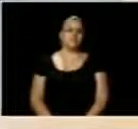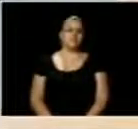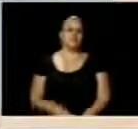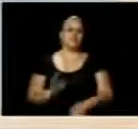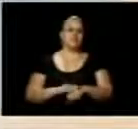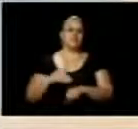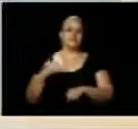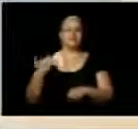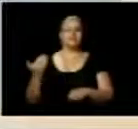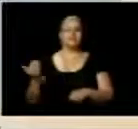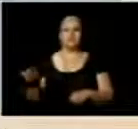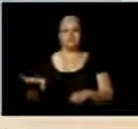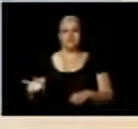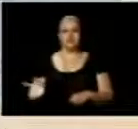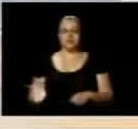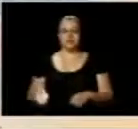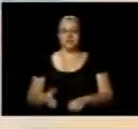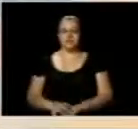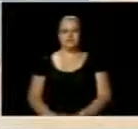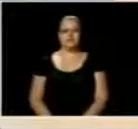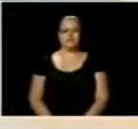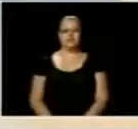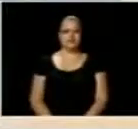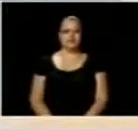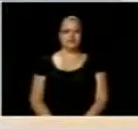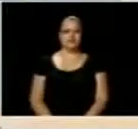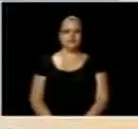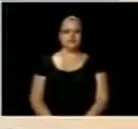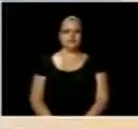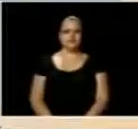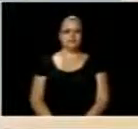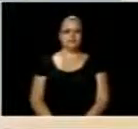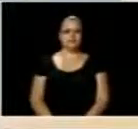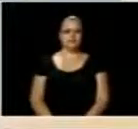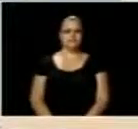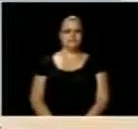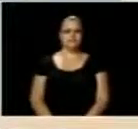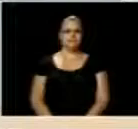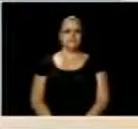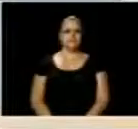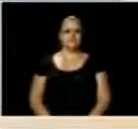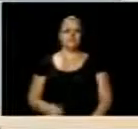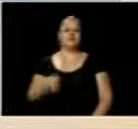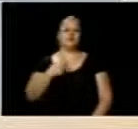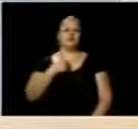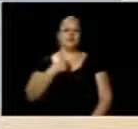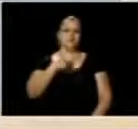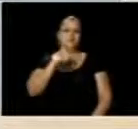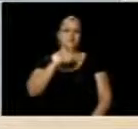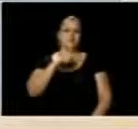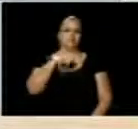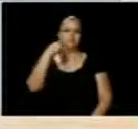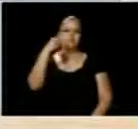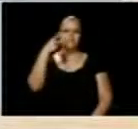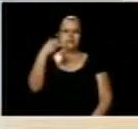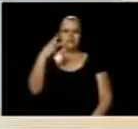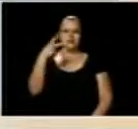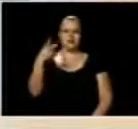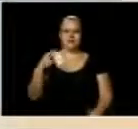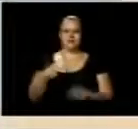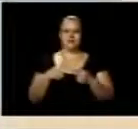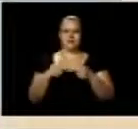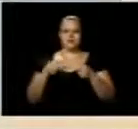Mas eu não posso deixar de fazer um comentário. É que as coisas,